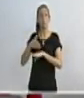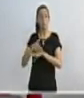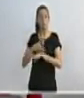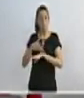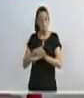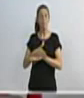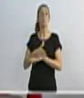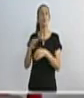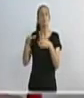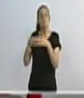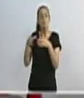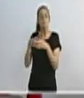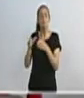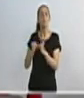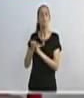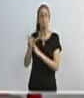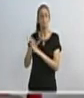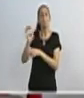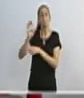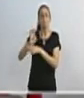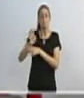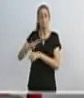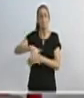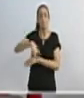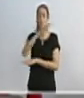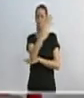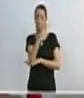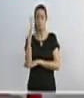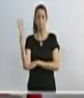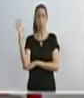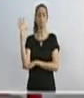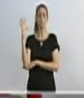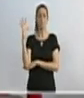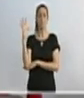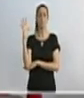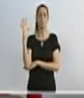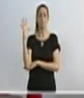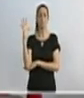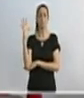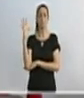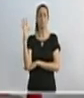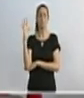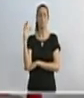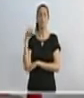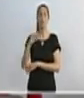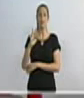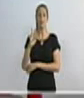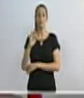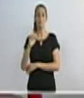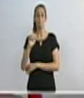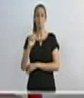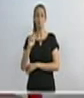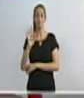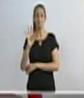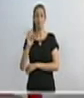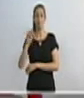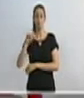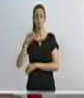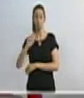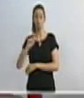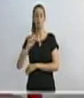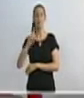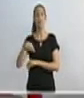Técnica junto a um Conselho Estadual do Meio Ambiente, é que a Fátima, que é a